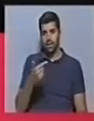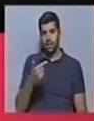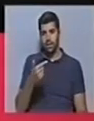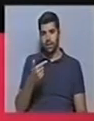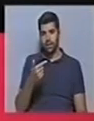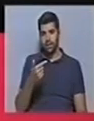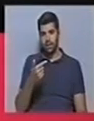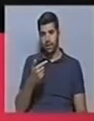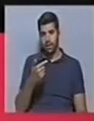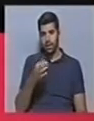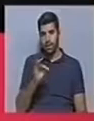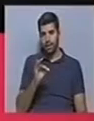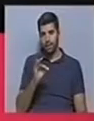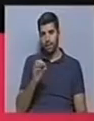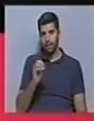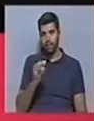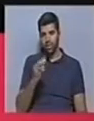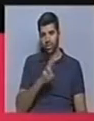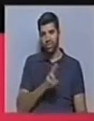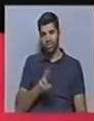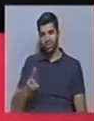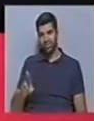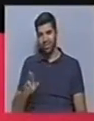D-Z-N-T-F-D-U-N. E a tua, de baixo, sabes? X. Não.